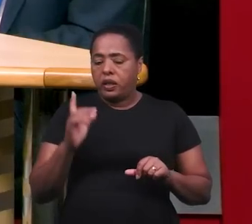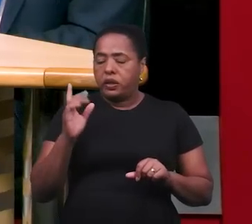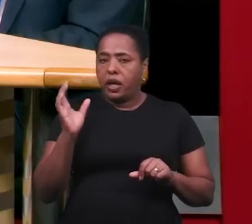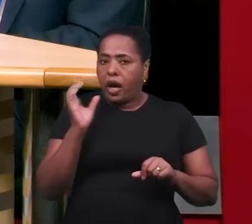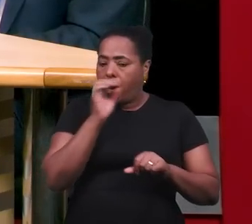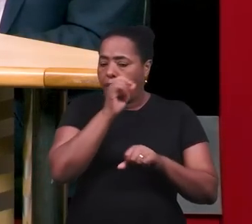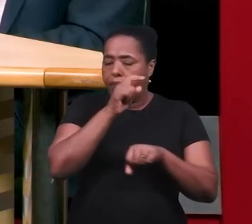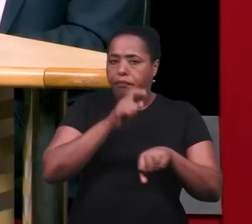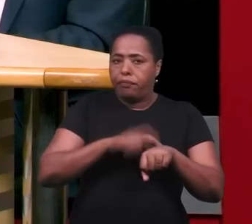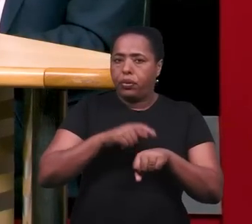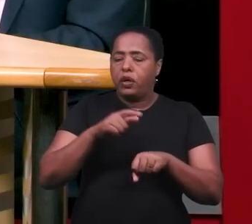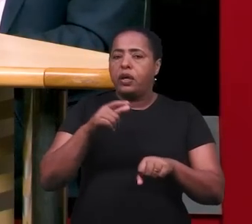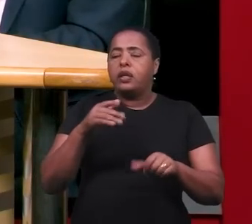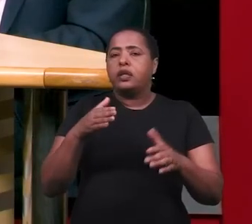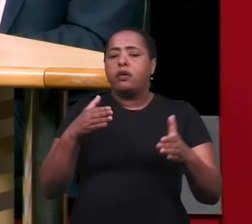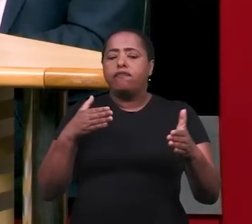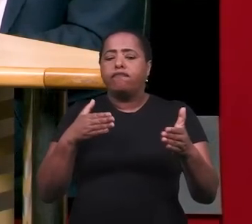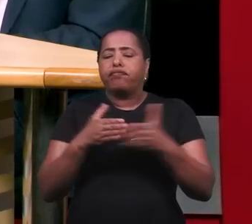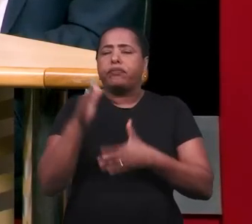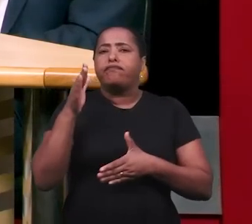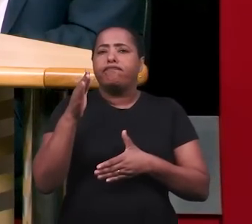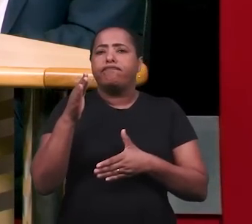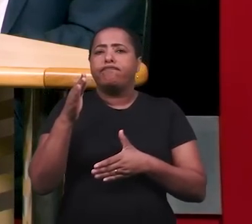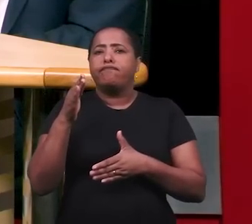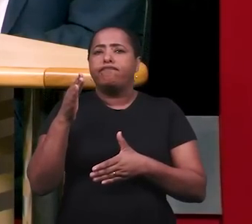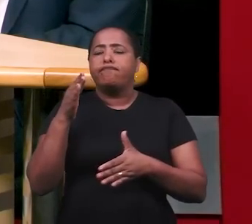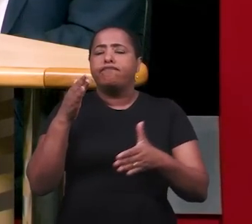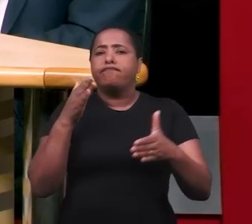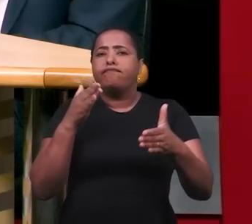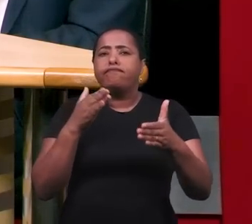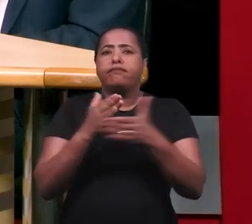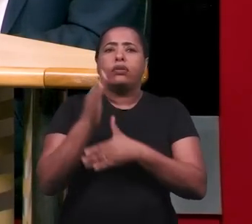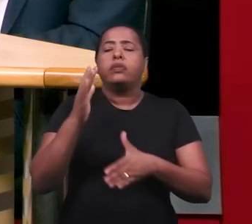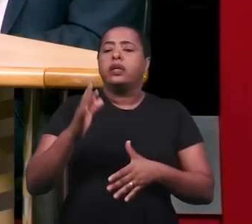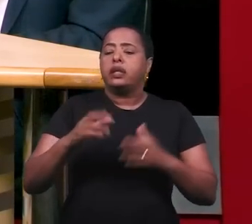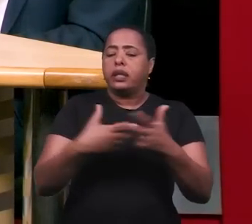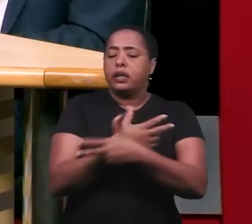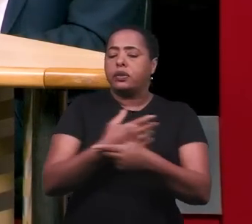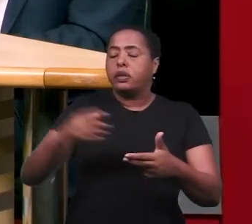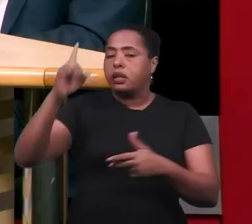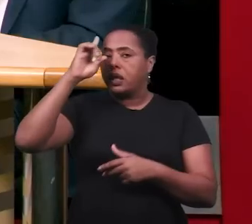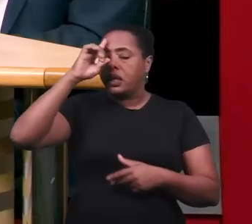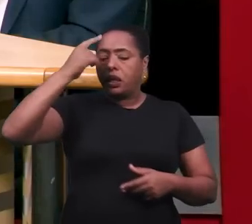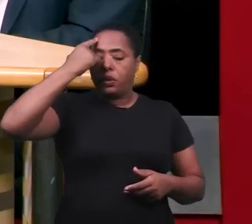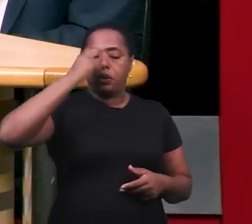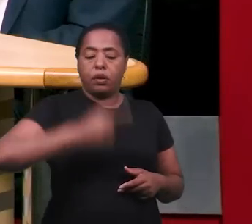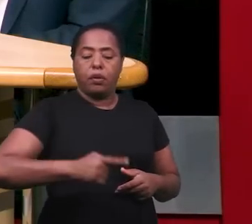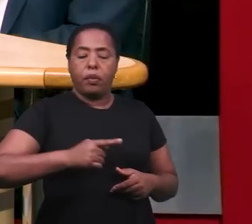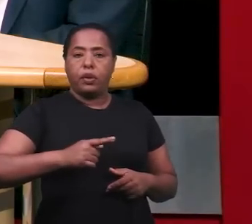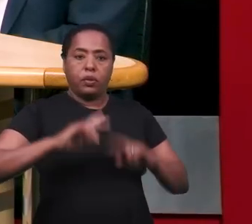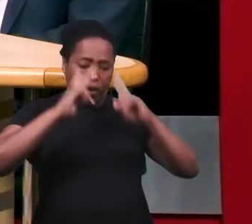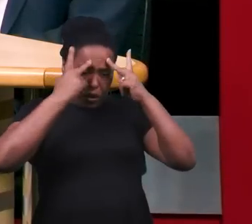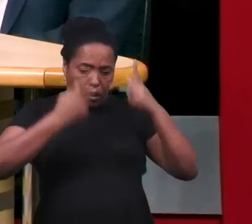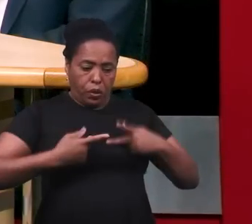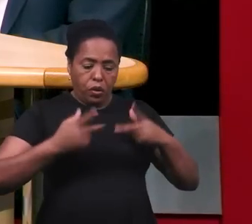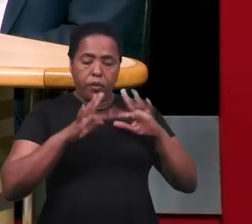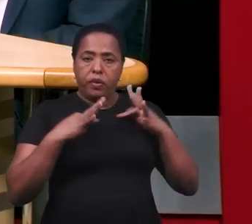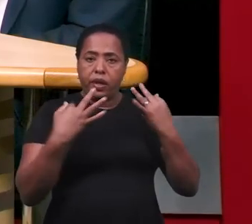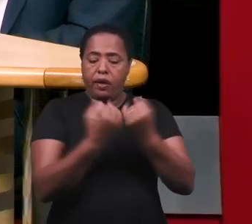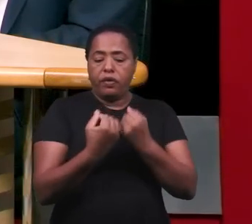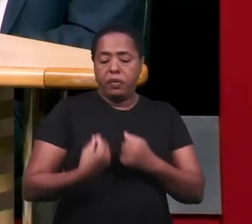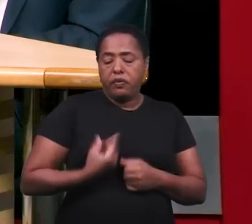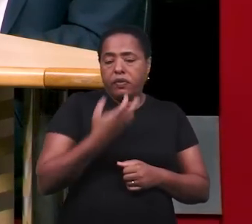cria, com essa ideia de imediatismo, o rompimento daquilo que